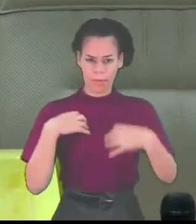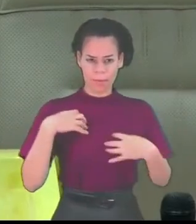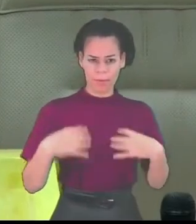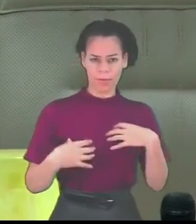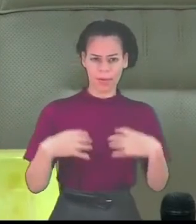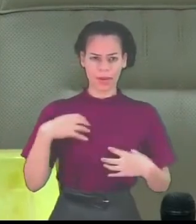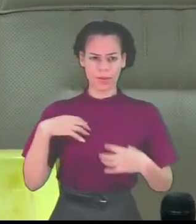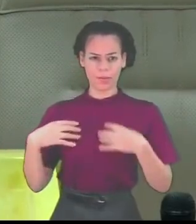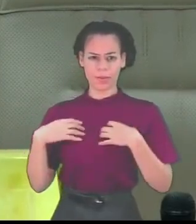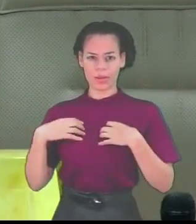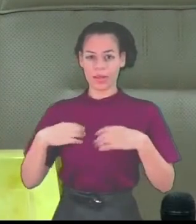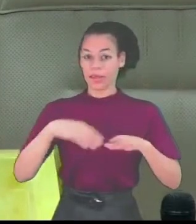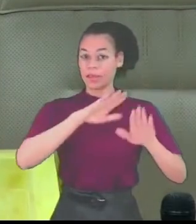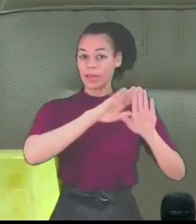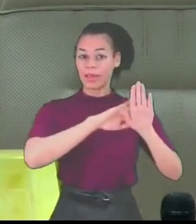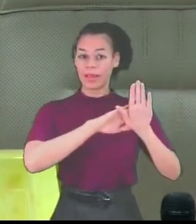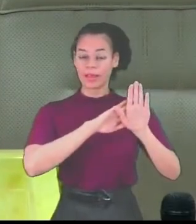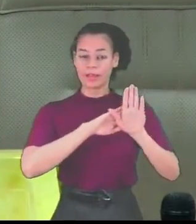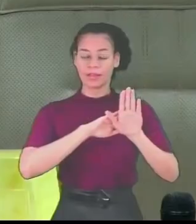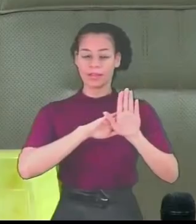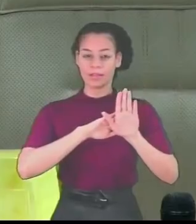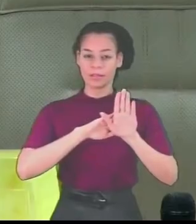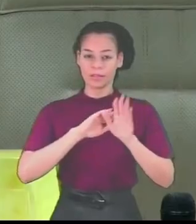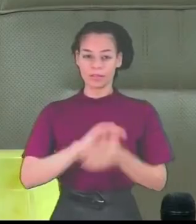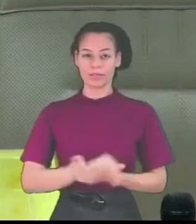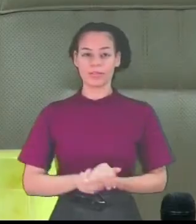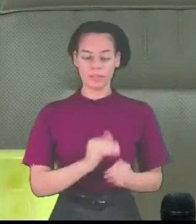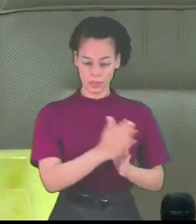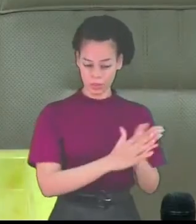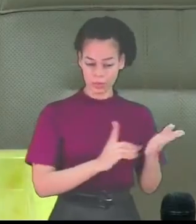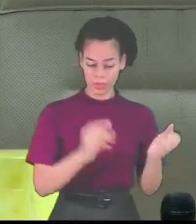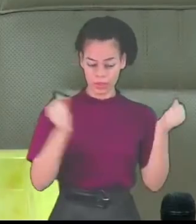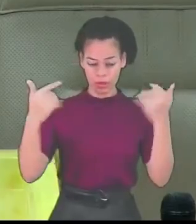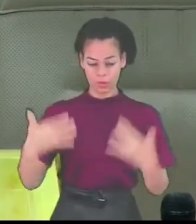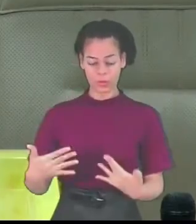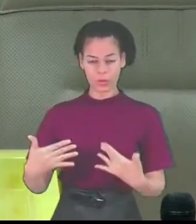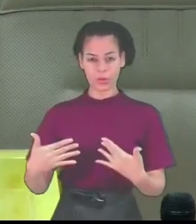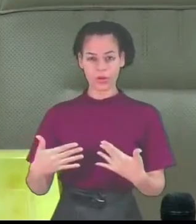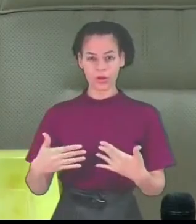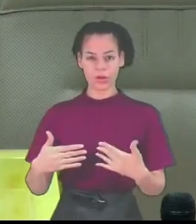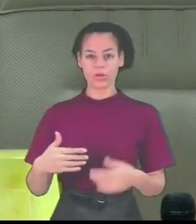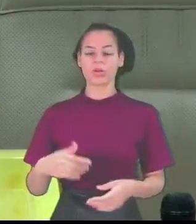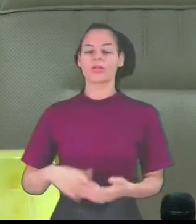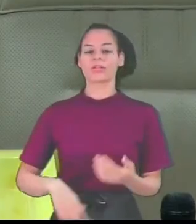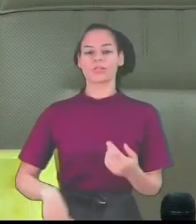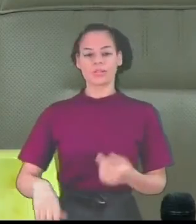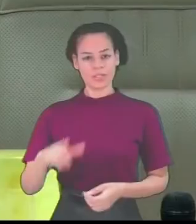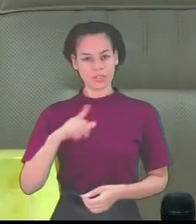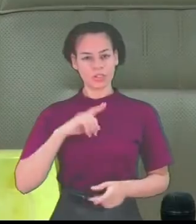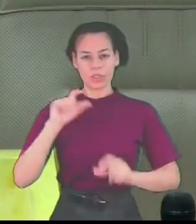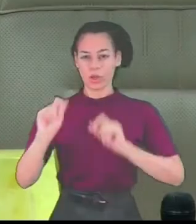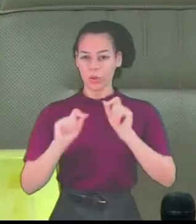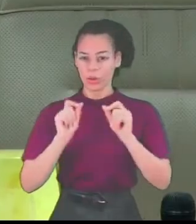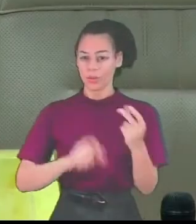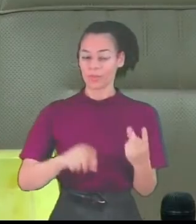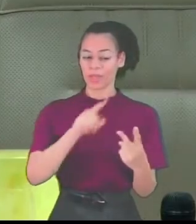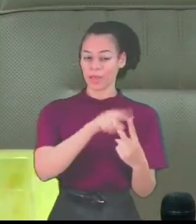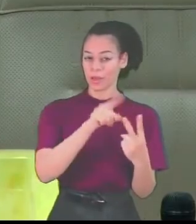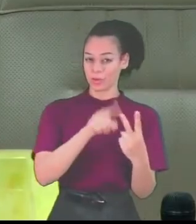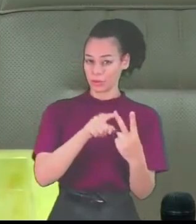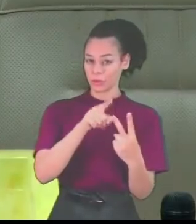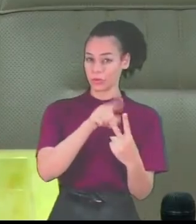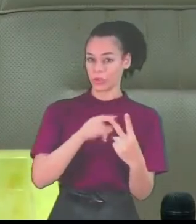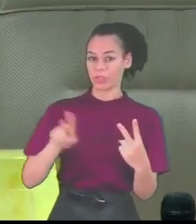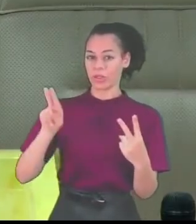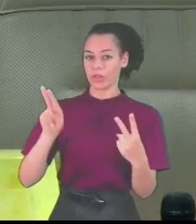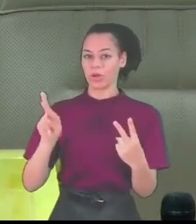portais no quadrado dobrado que a Bíblia fala estava urim e tumim e